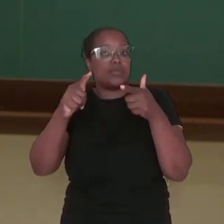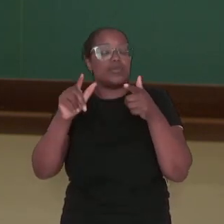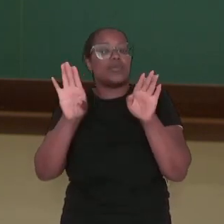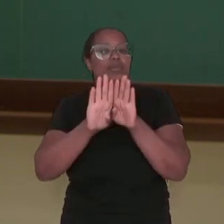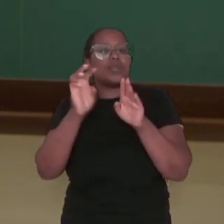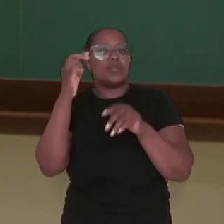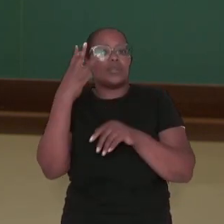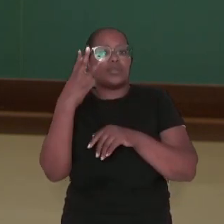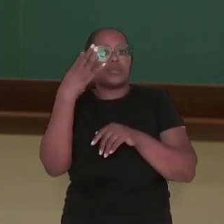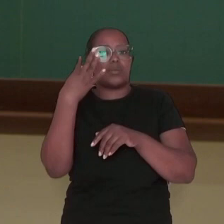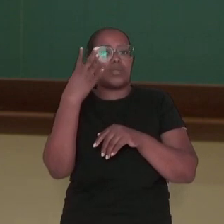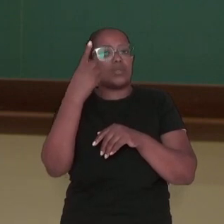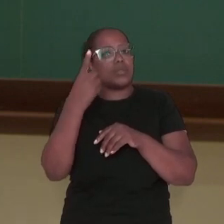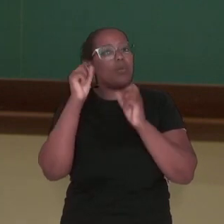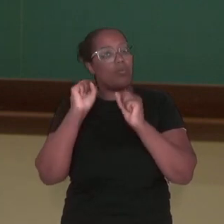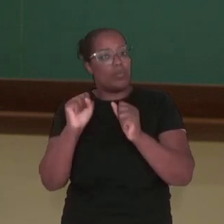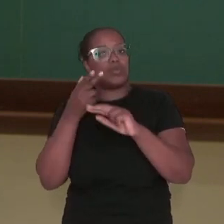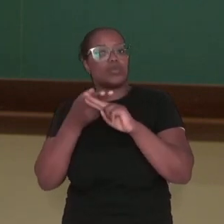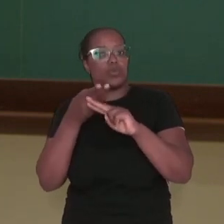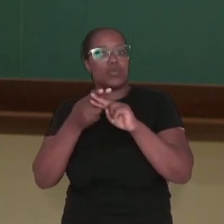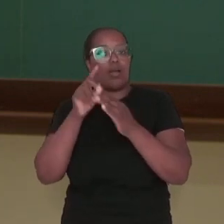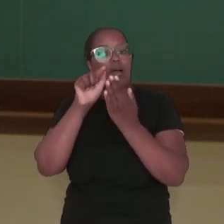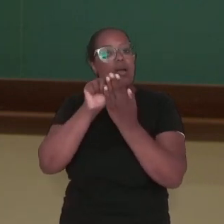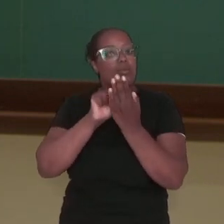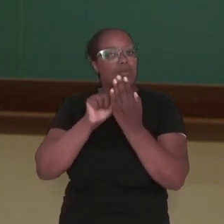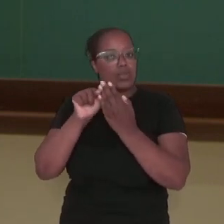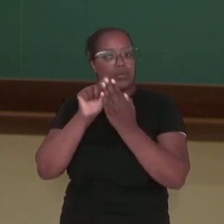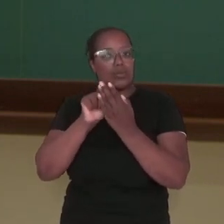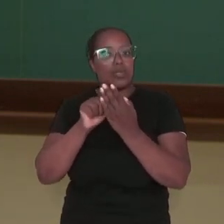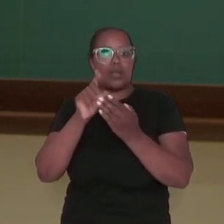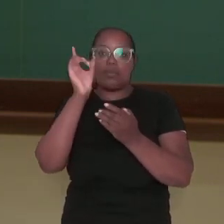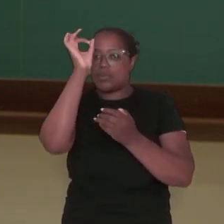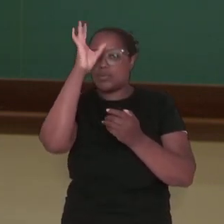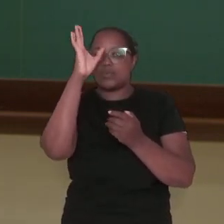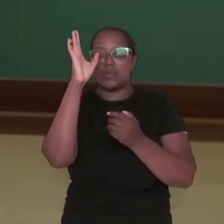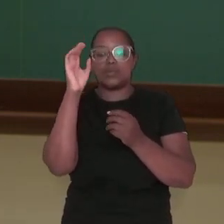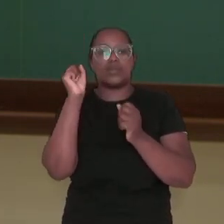7,348. Podem usar a calculadora, se usaram, chegaram nesse valor aqui,